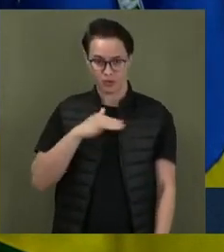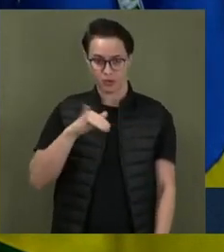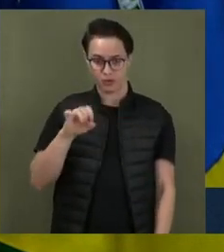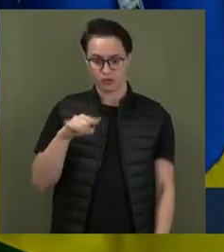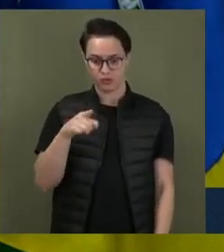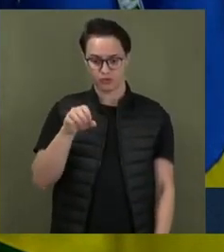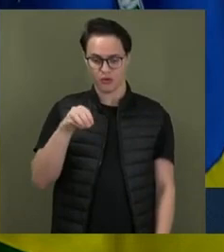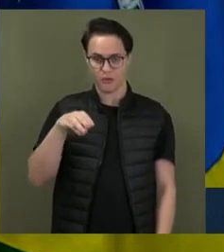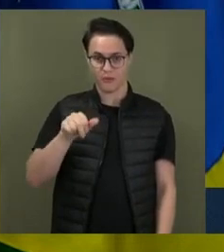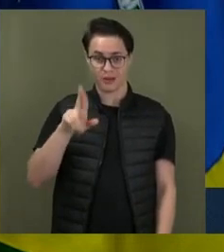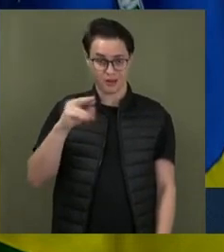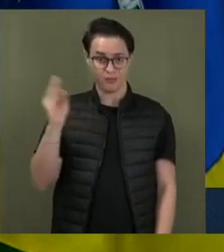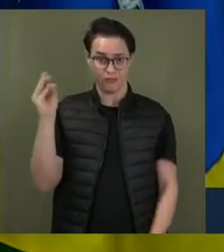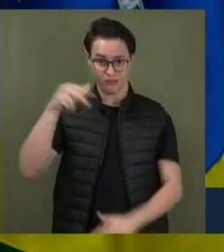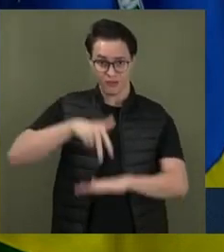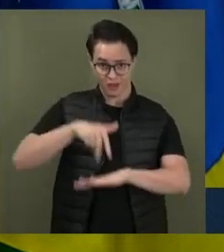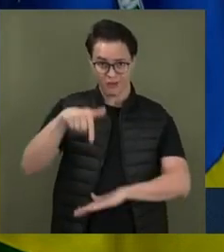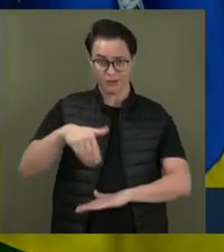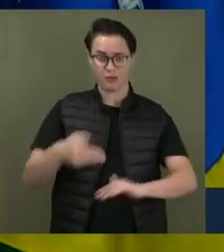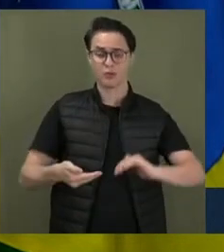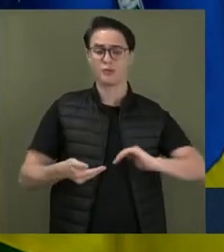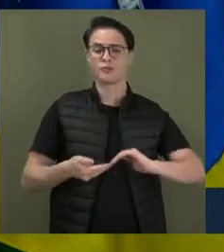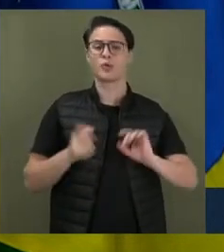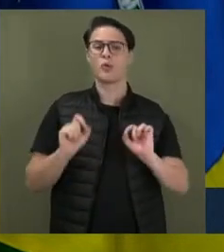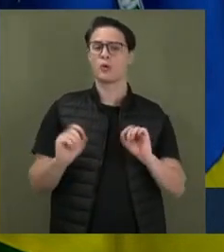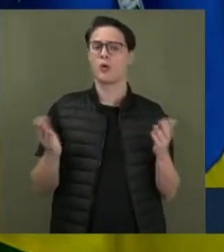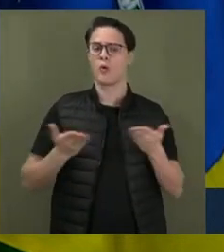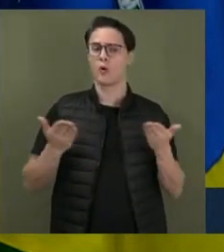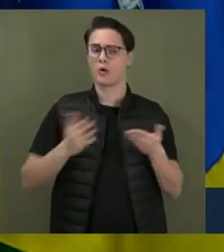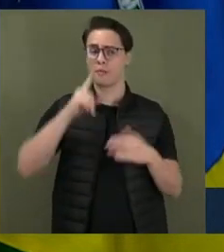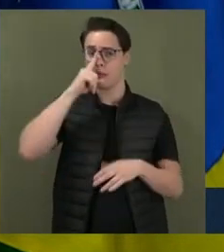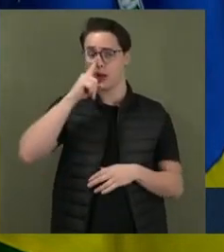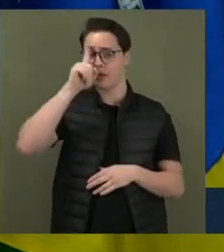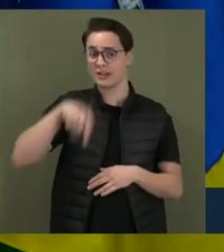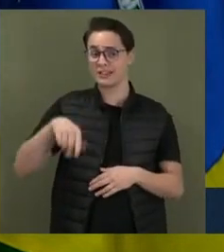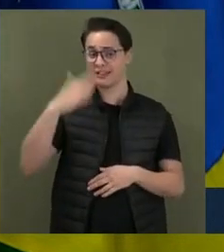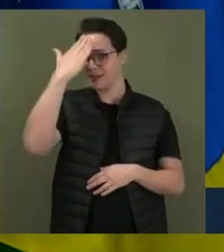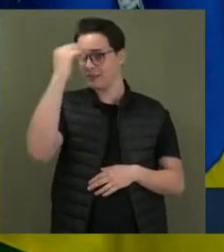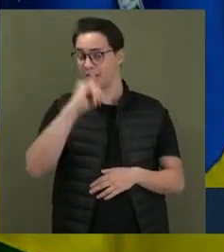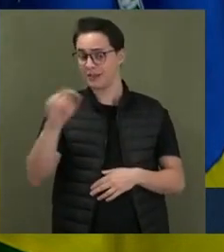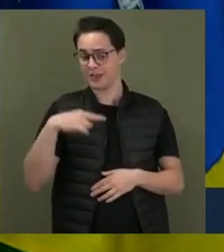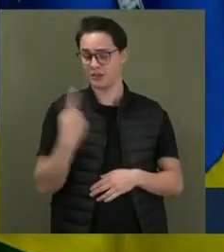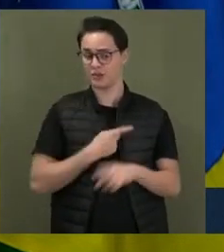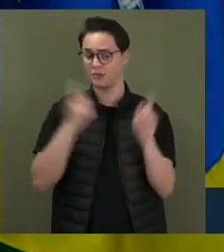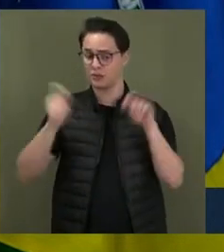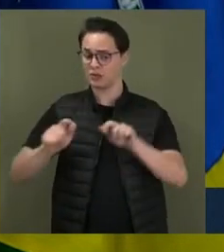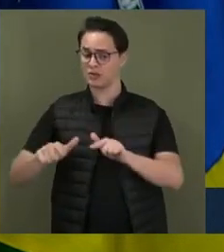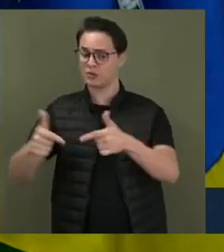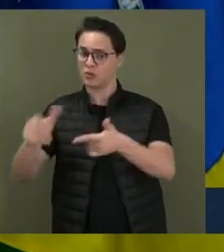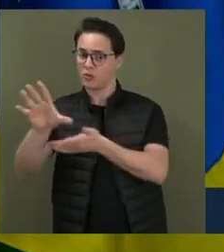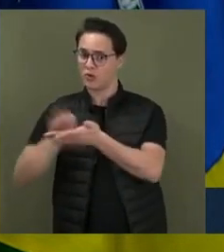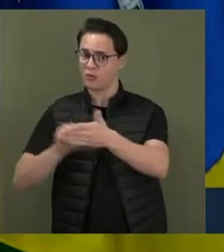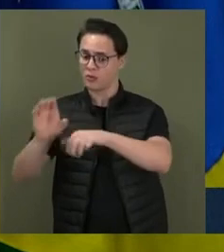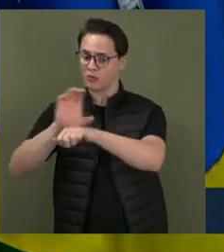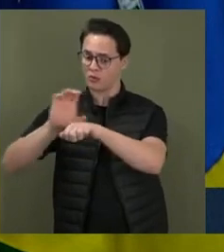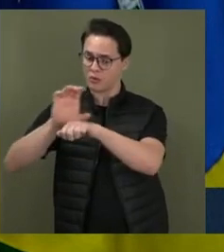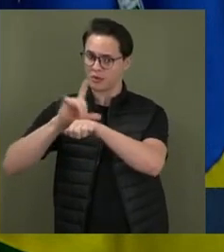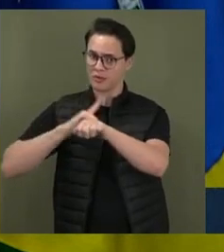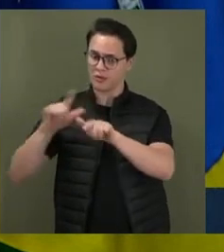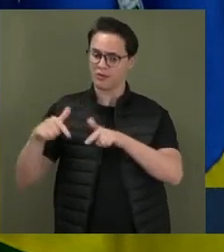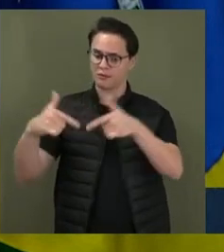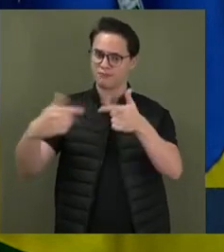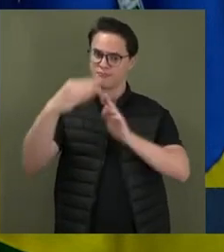aqui no Congresso Nacional, o que está em jogo nesse momento é sabermos se poderemos praticar a Constituição, adotando